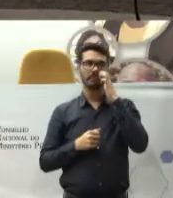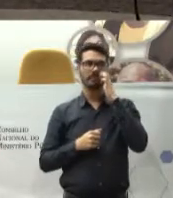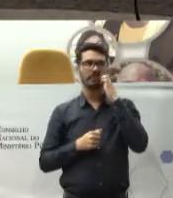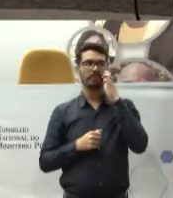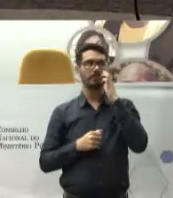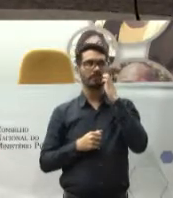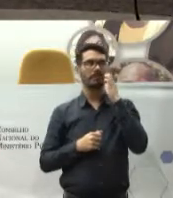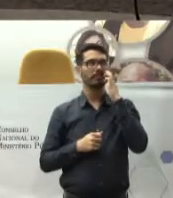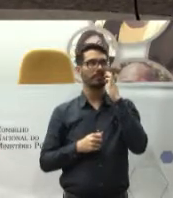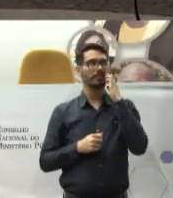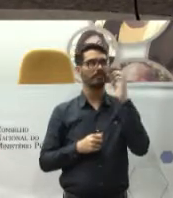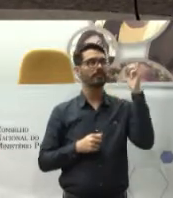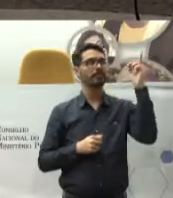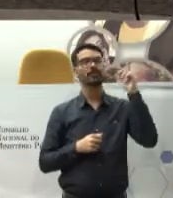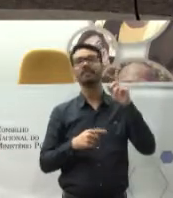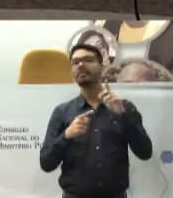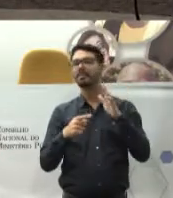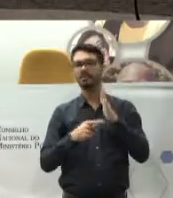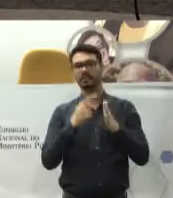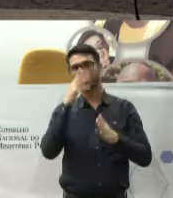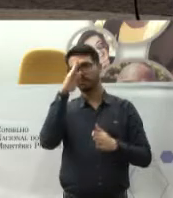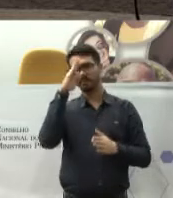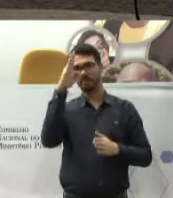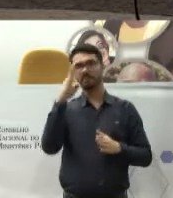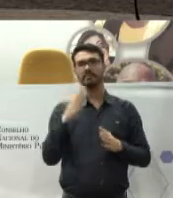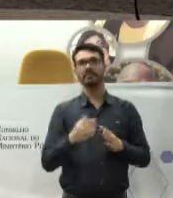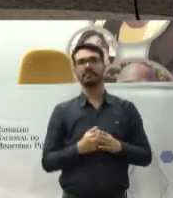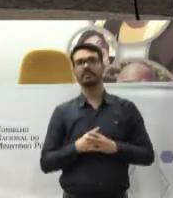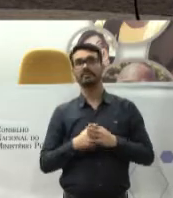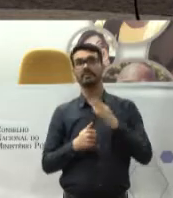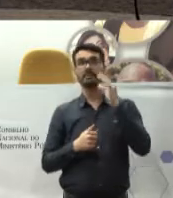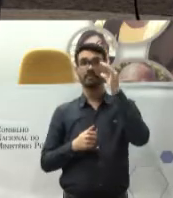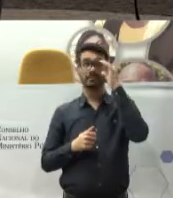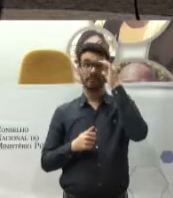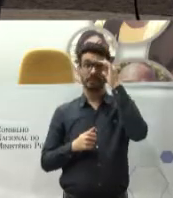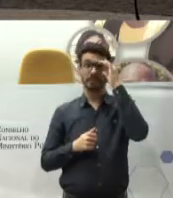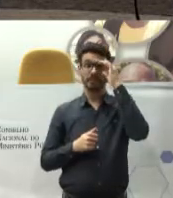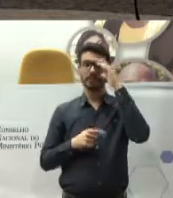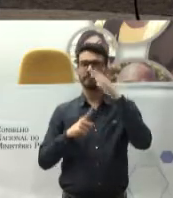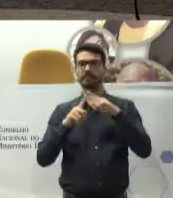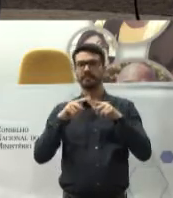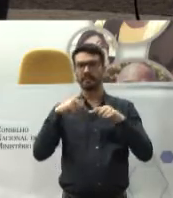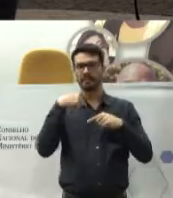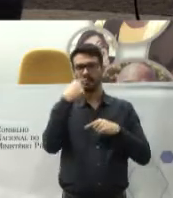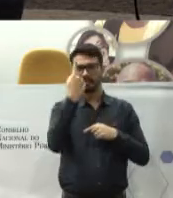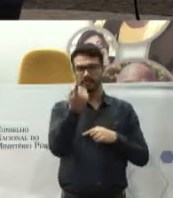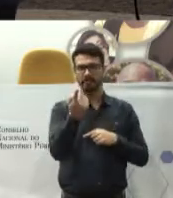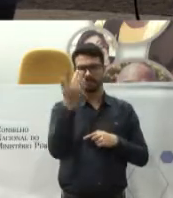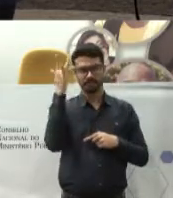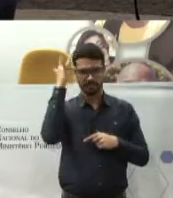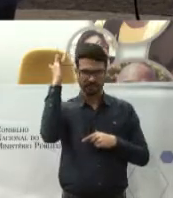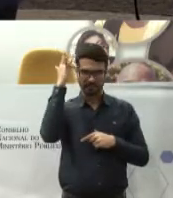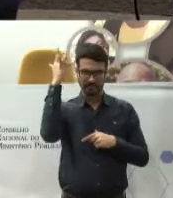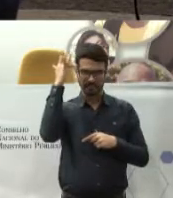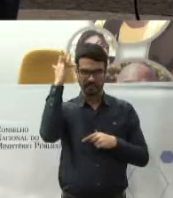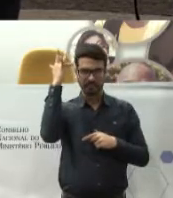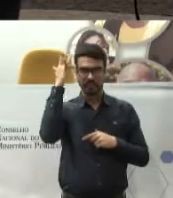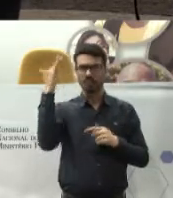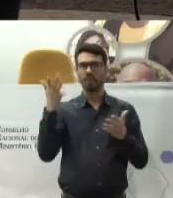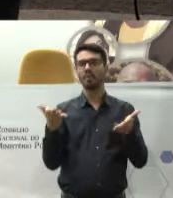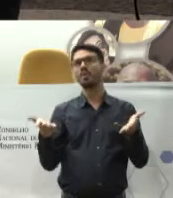esse acho que é um primeiro ponto que a gente tem que trazer. Com o tempo, houve, com certeza, um amadurecimento. Hoje, não estamos